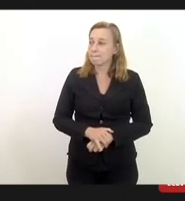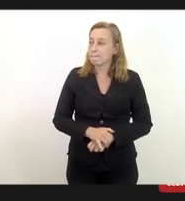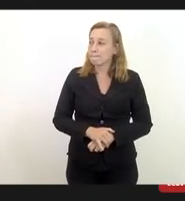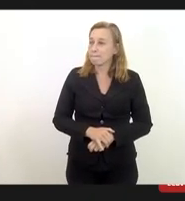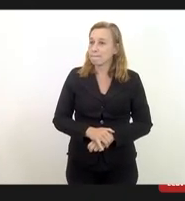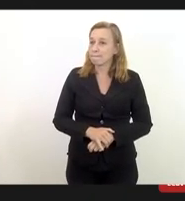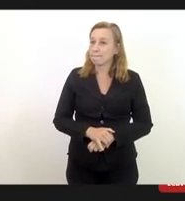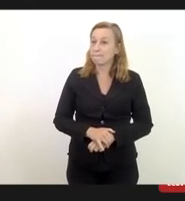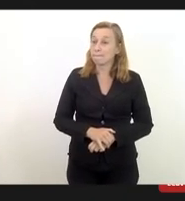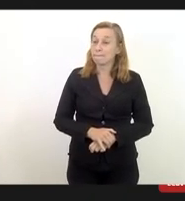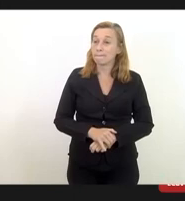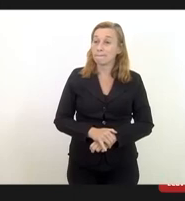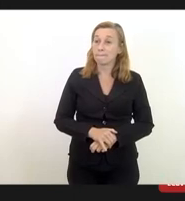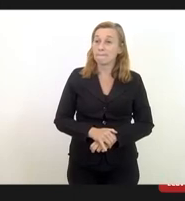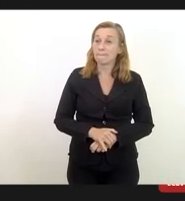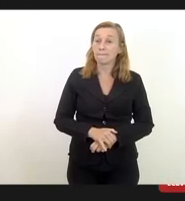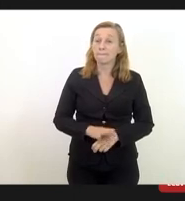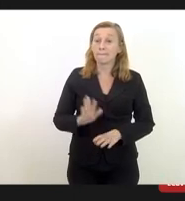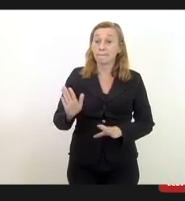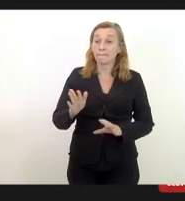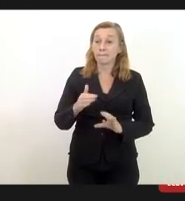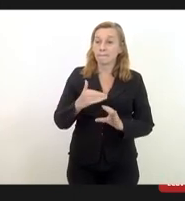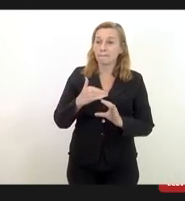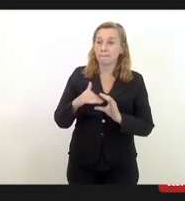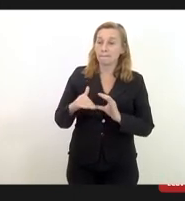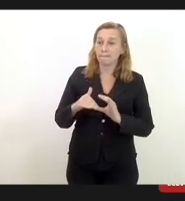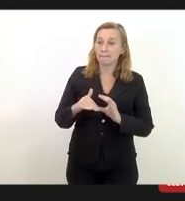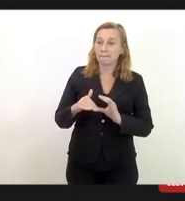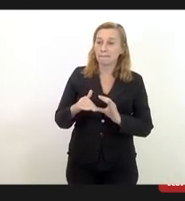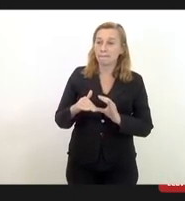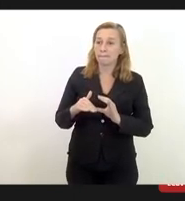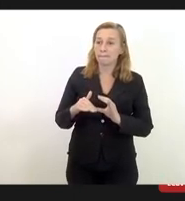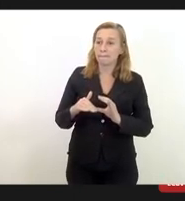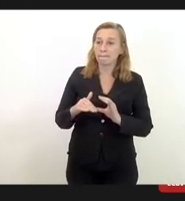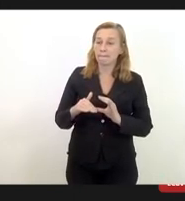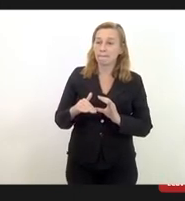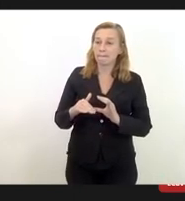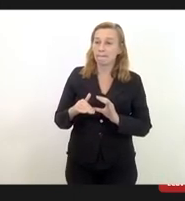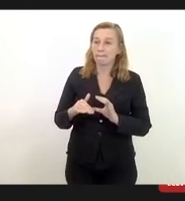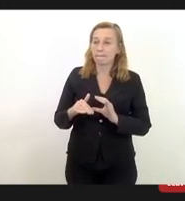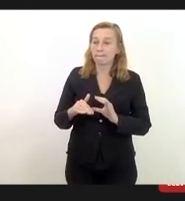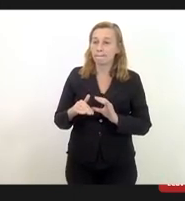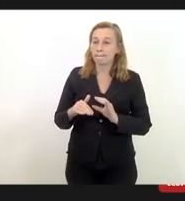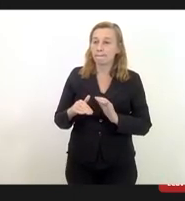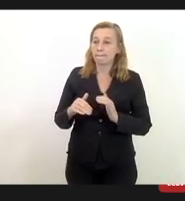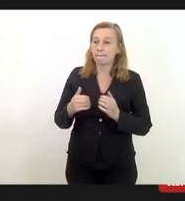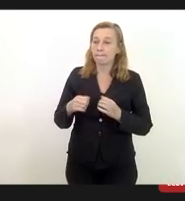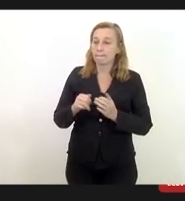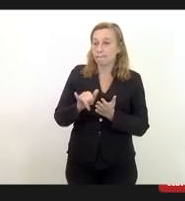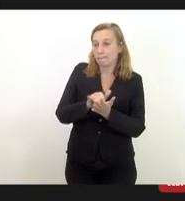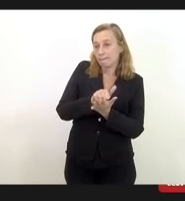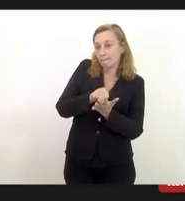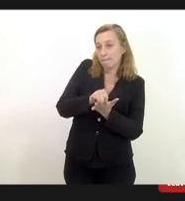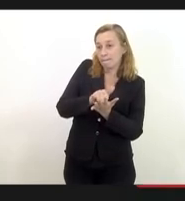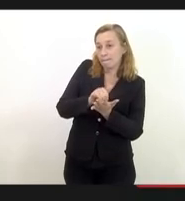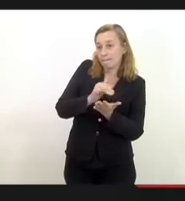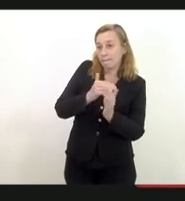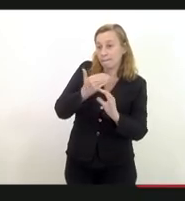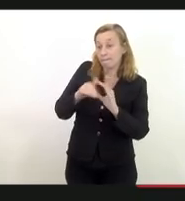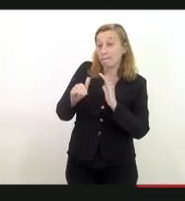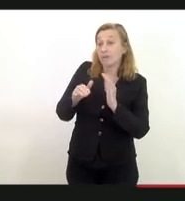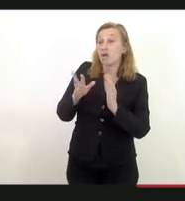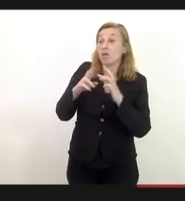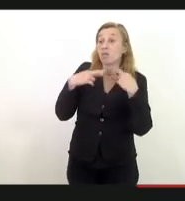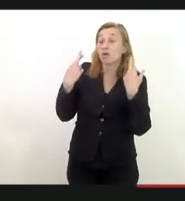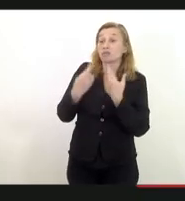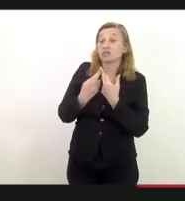Estou aqui, eu estou mandando uma mensagem para a senhora. Tá. Não, eu saí, tive que virar aqui o celular para mandar uma mensagem para a senhora, que eu tenho uma